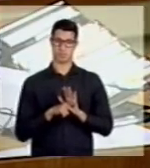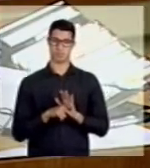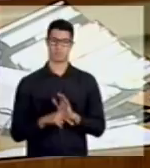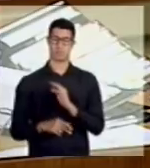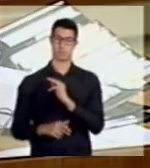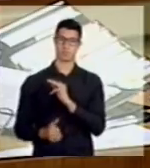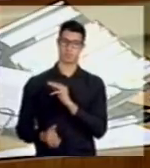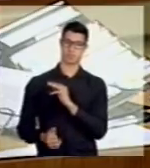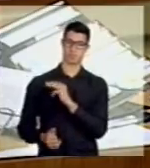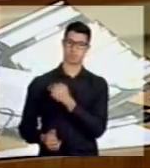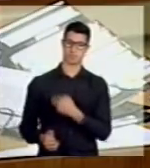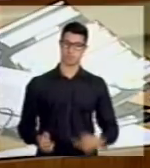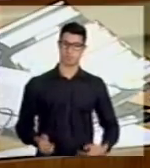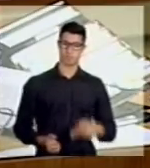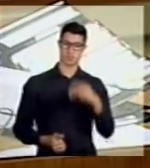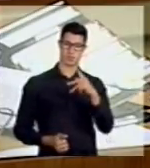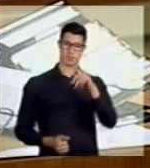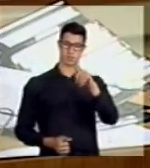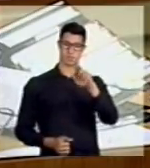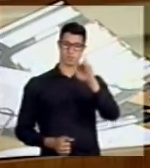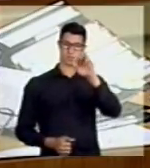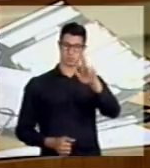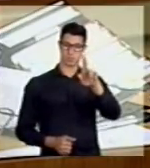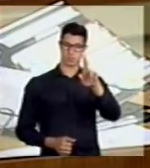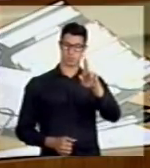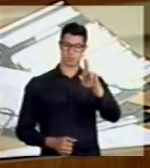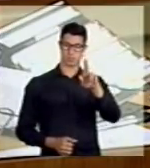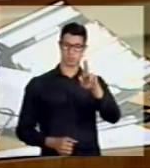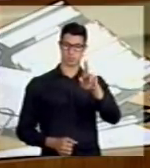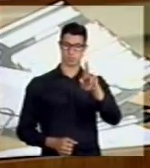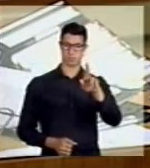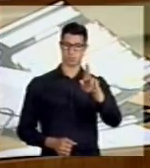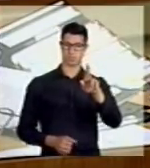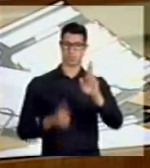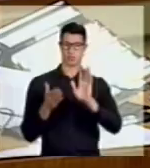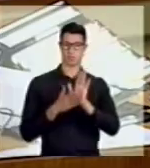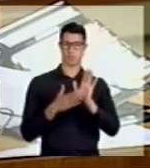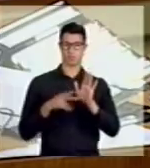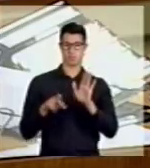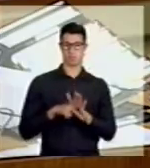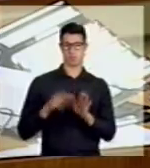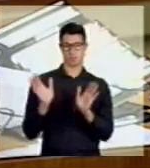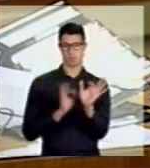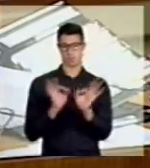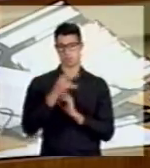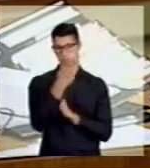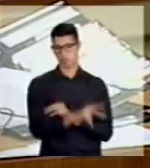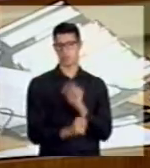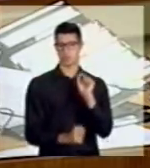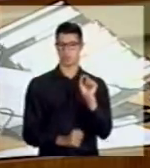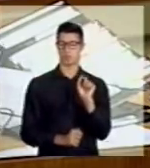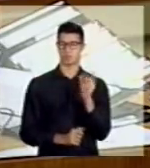eminente Procuradora-Geral da República, na verdade, a proposta a partir do órgão e não de Sua Excelência, que